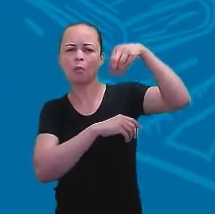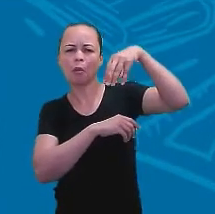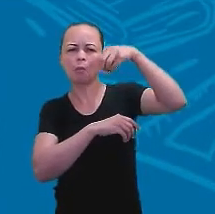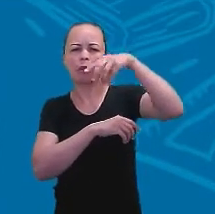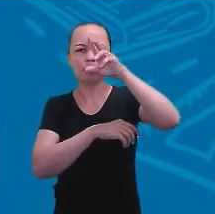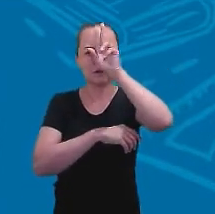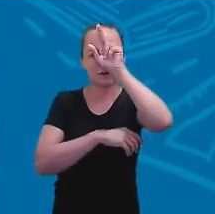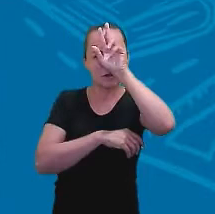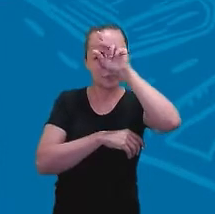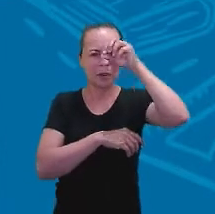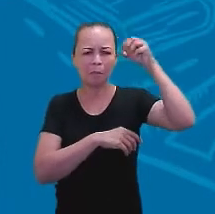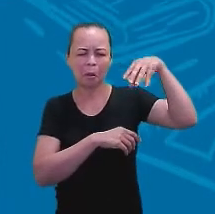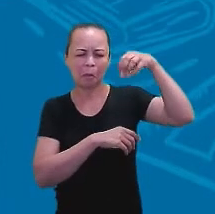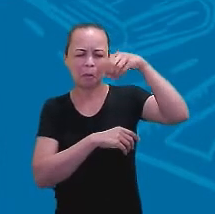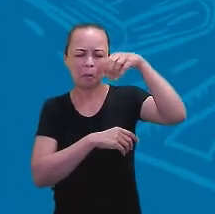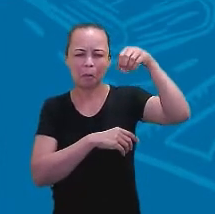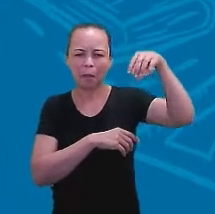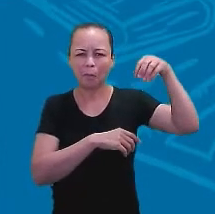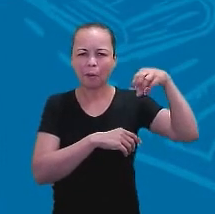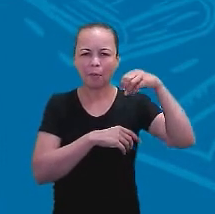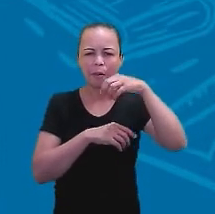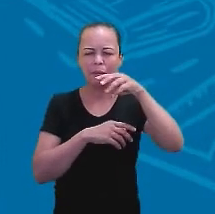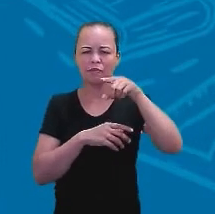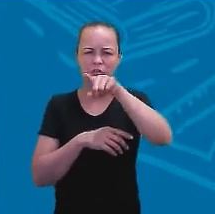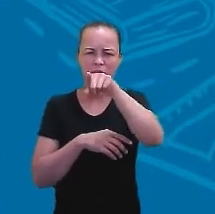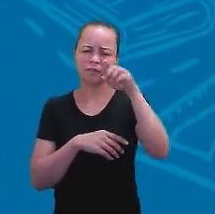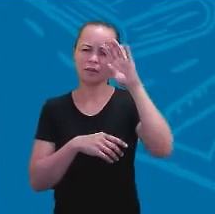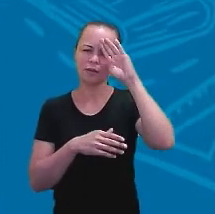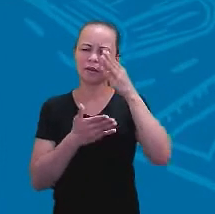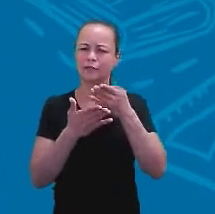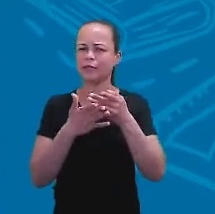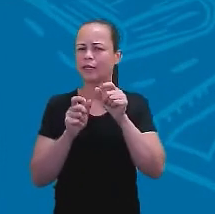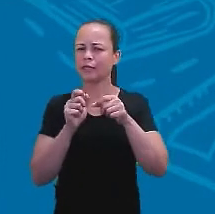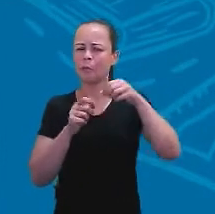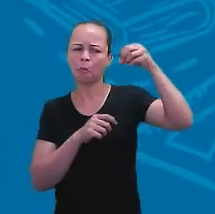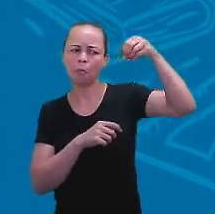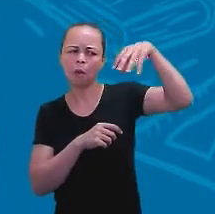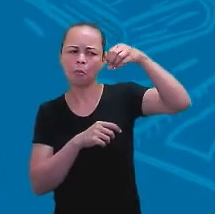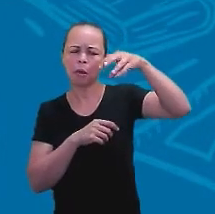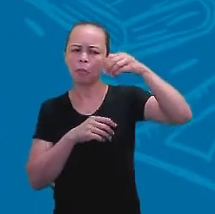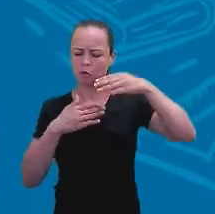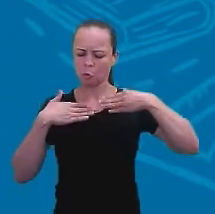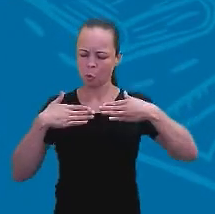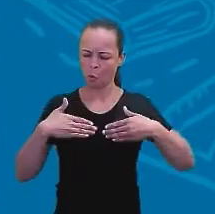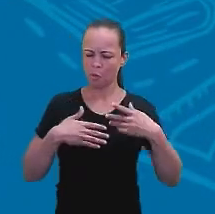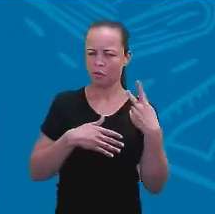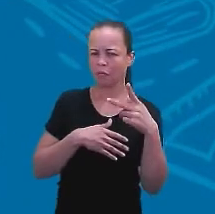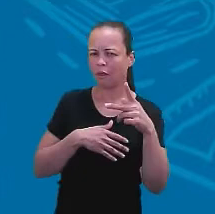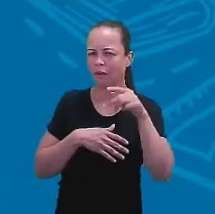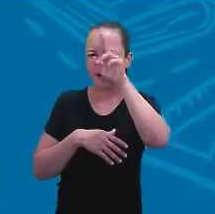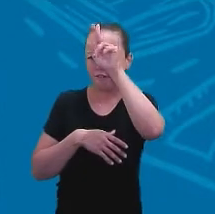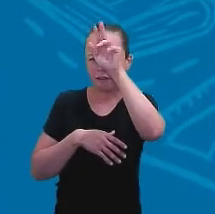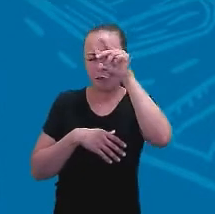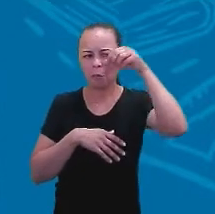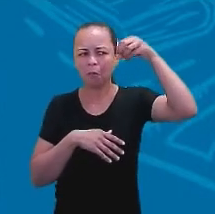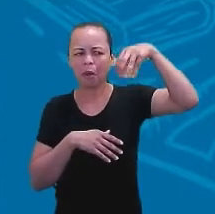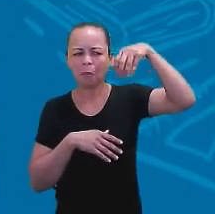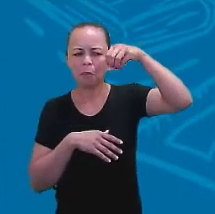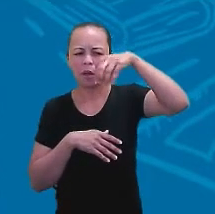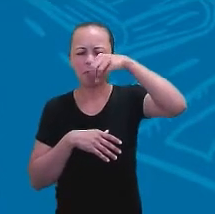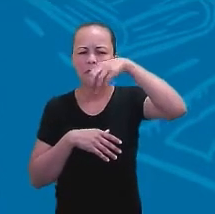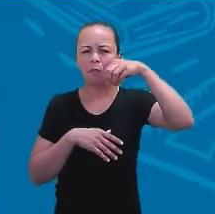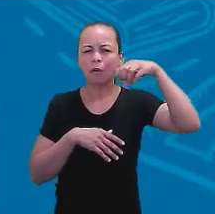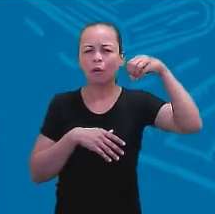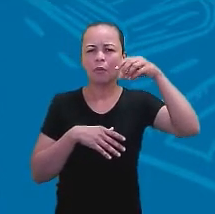vocês acreditam que a luz que o vagalume, expõe lá no corpinho dele, no corpo dele, é uma